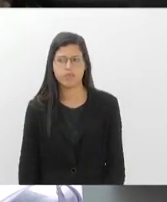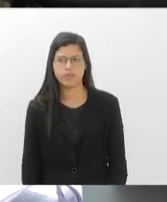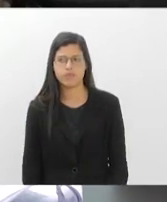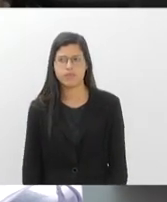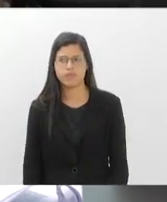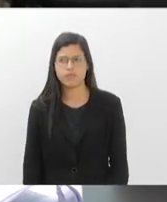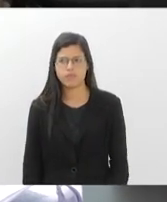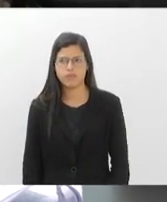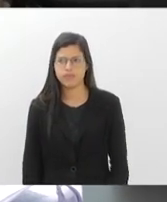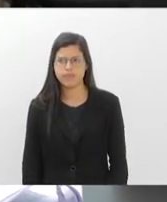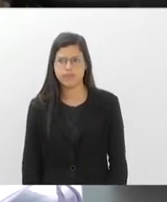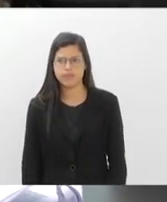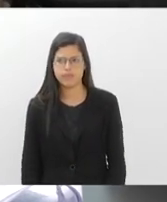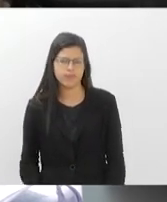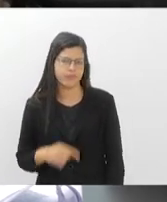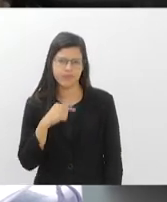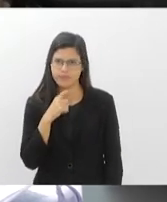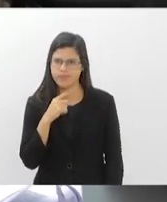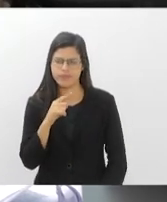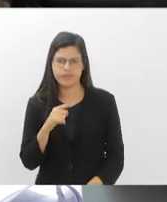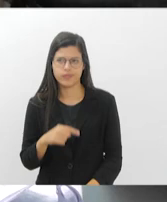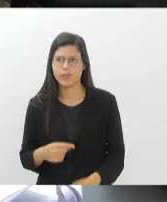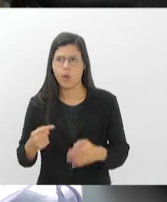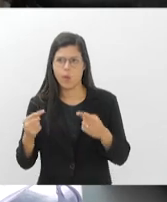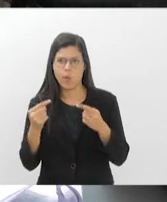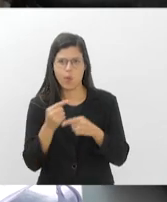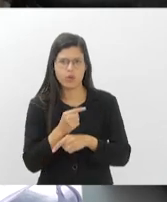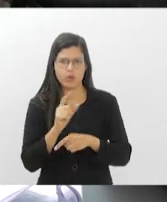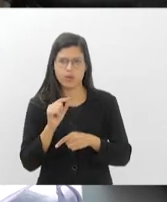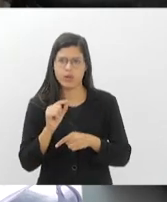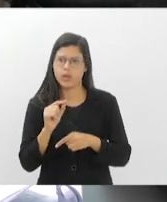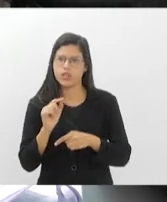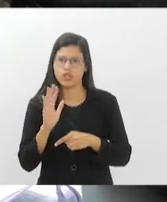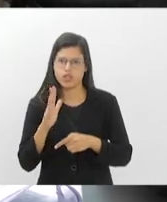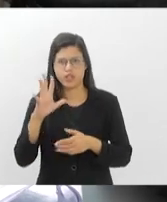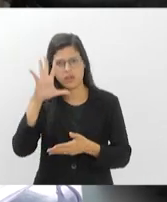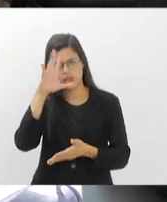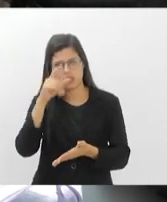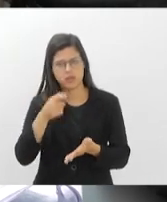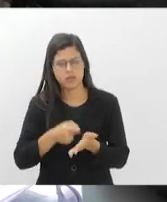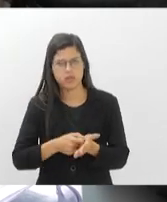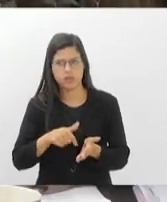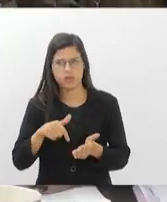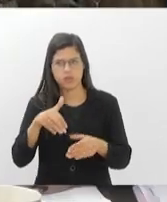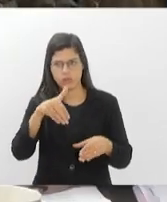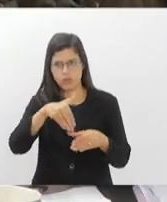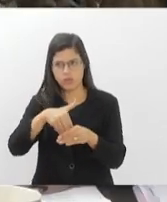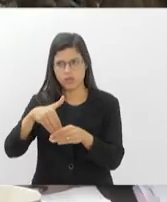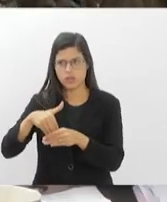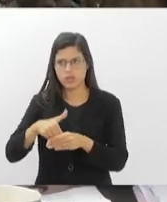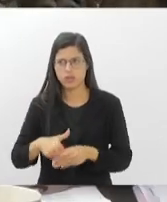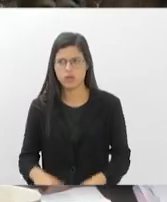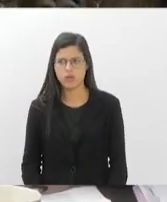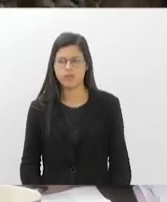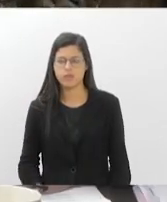Realmente não dá. Perfeito. Não. Contraria Perfeito. O que a gente já resolveu. Em votação, senhores que aprovam, permaneçam como